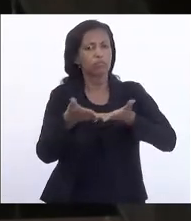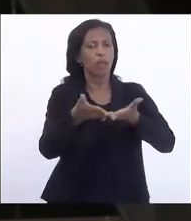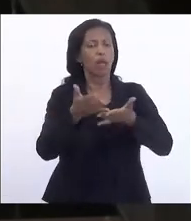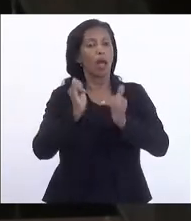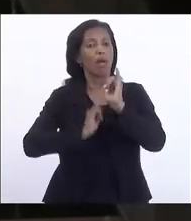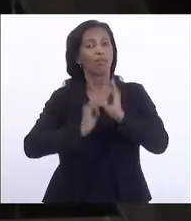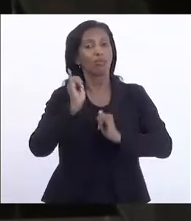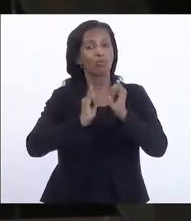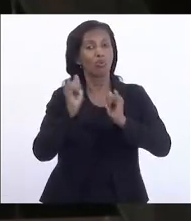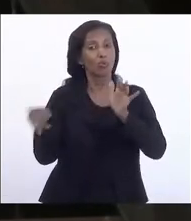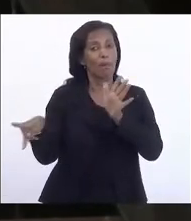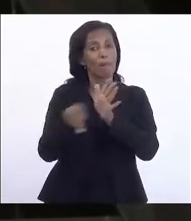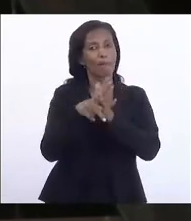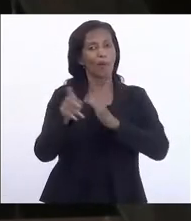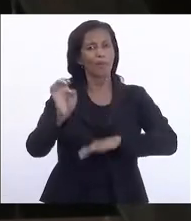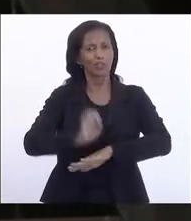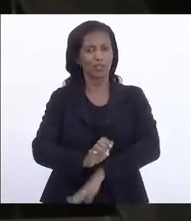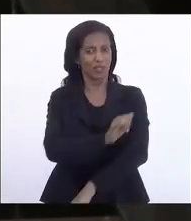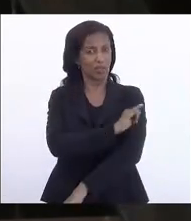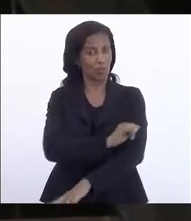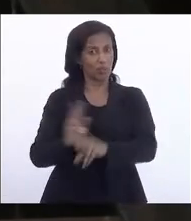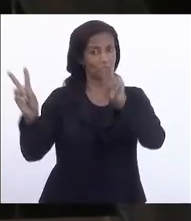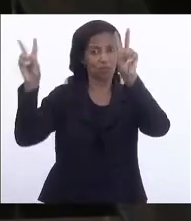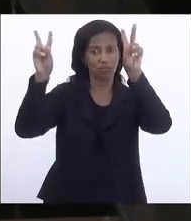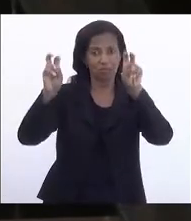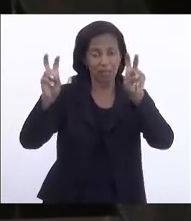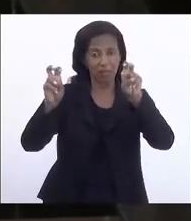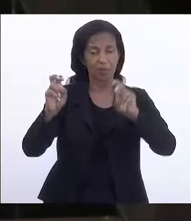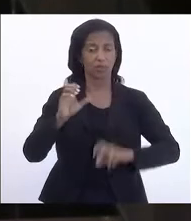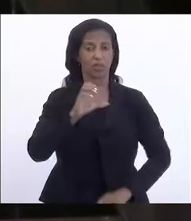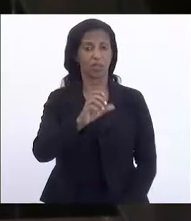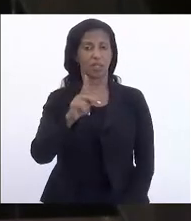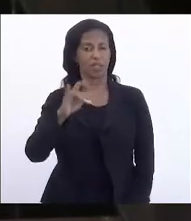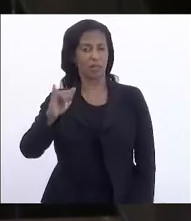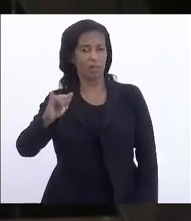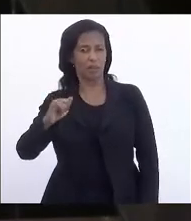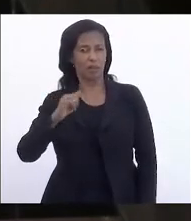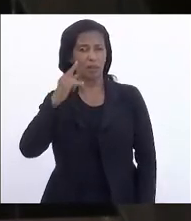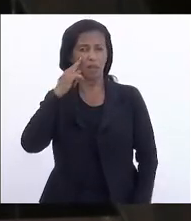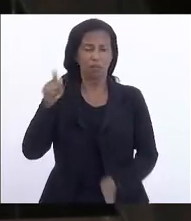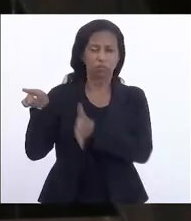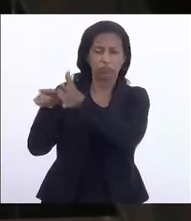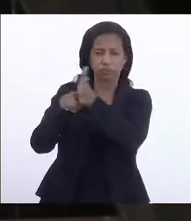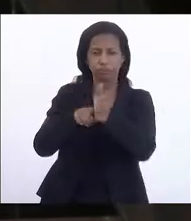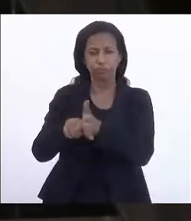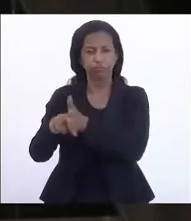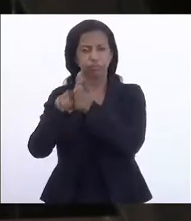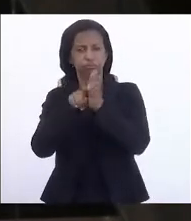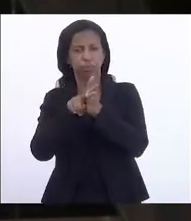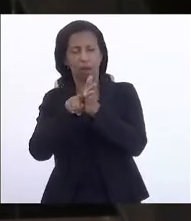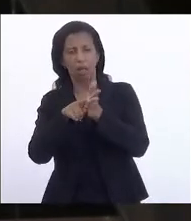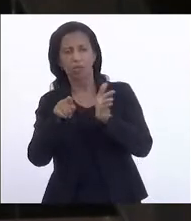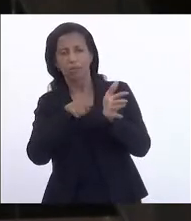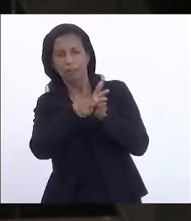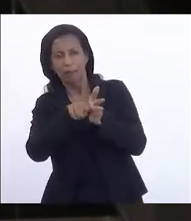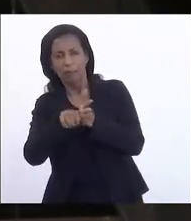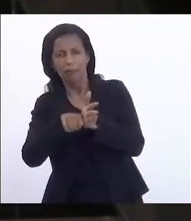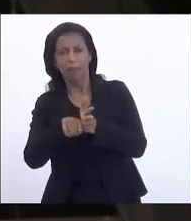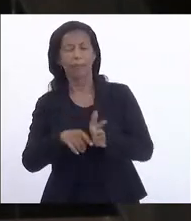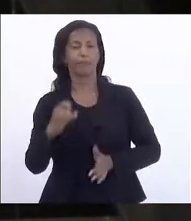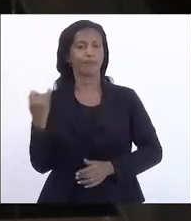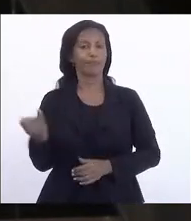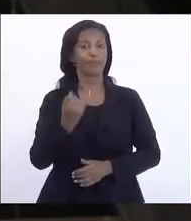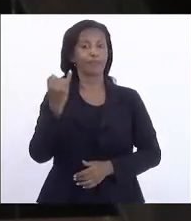indústria naval do Rio de Janeiro. Então, são temas que a CPI levantou, são temas que a CPI investigou, é uma importante